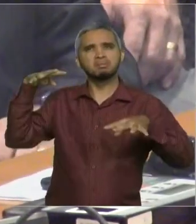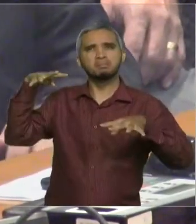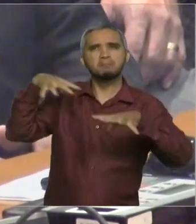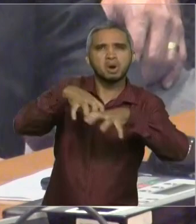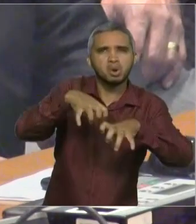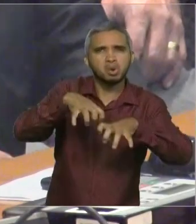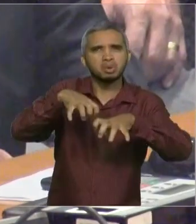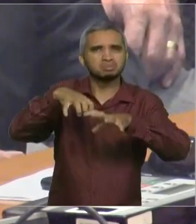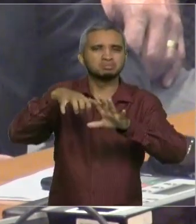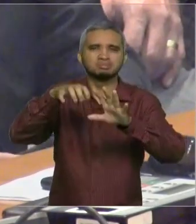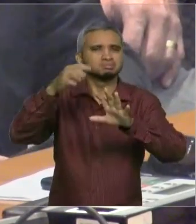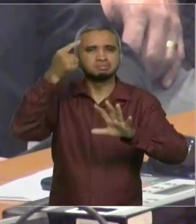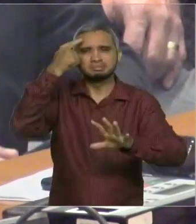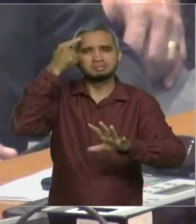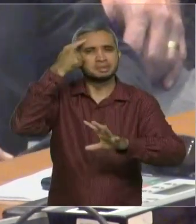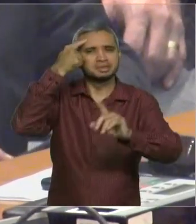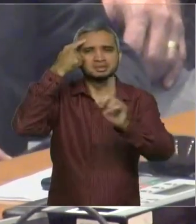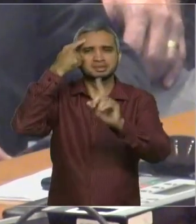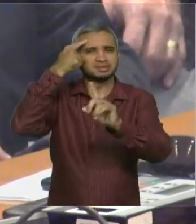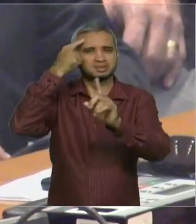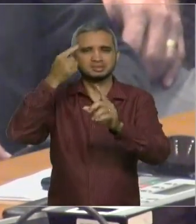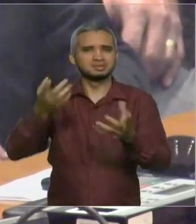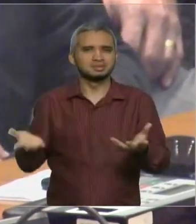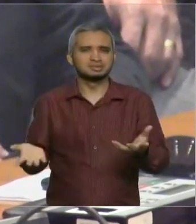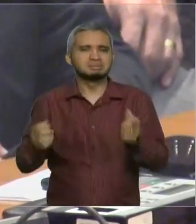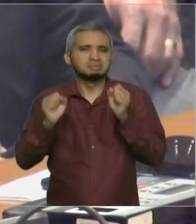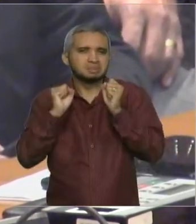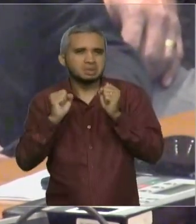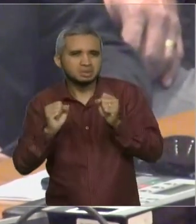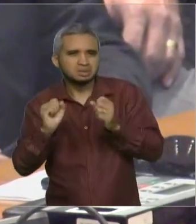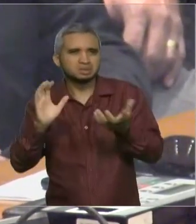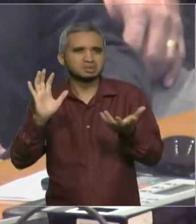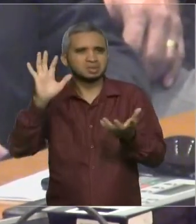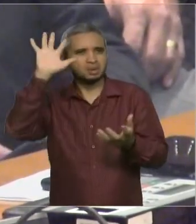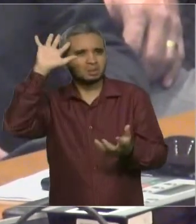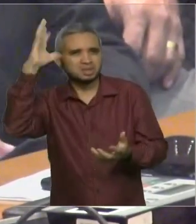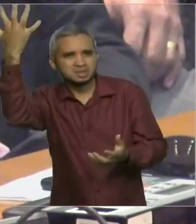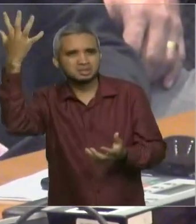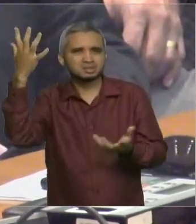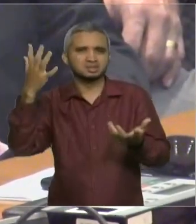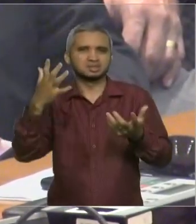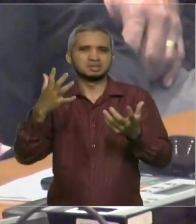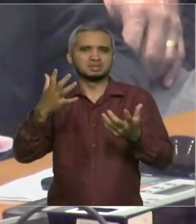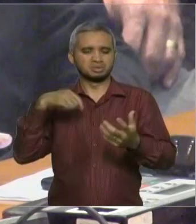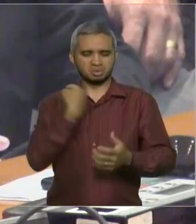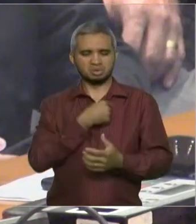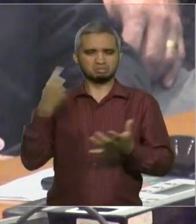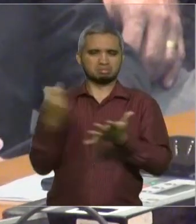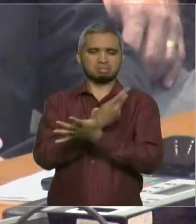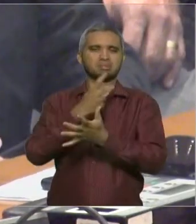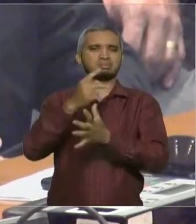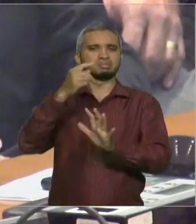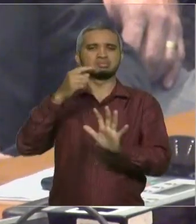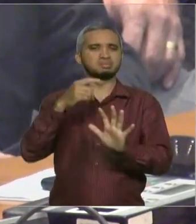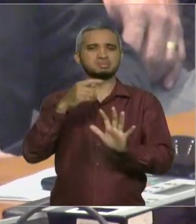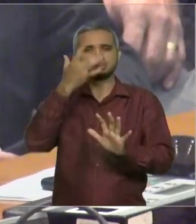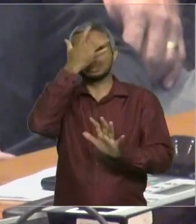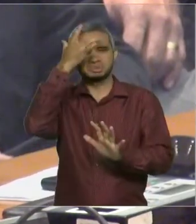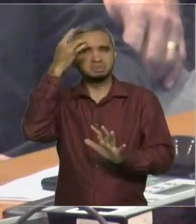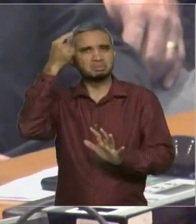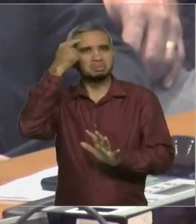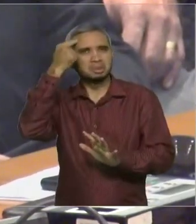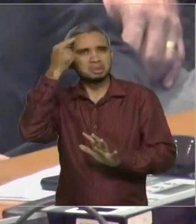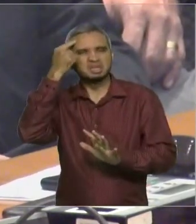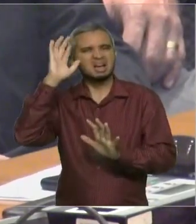pudesse acontecer alguma fatalidade ou algum acidente com qualquer um de nós. Ninguém espera isso, ninguém